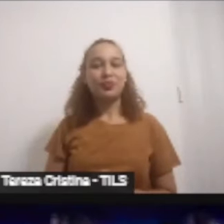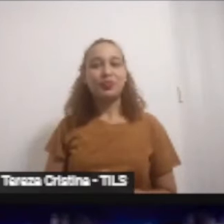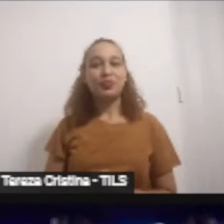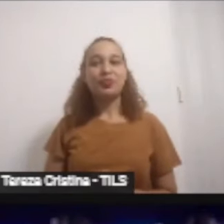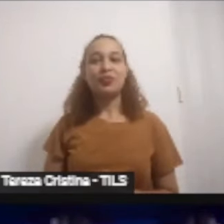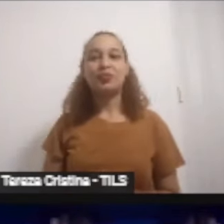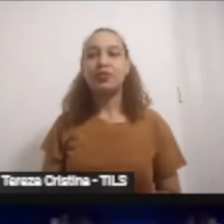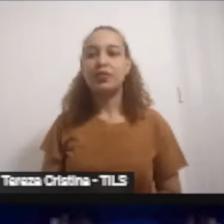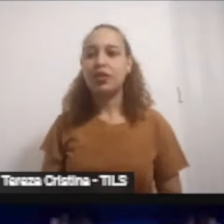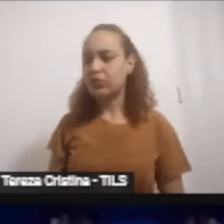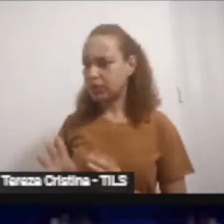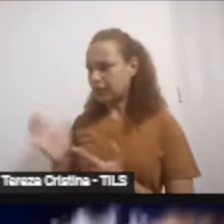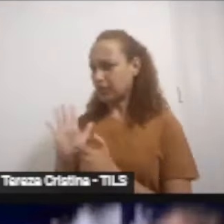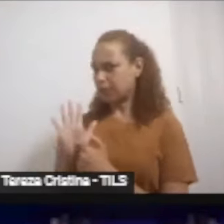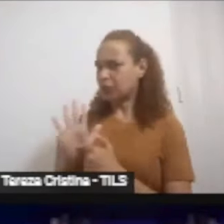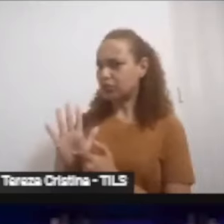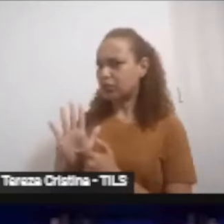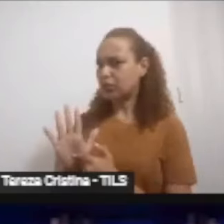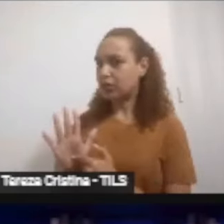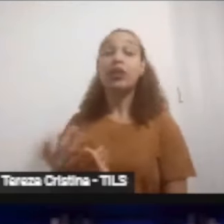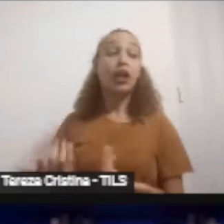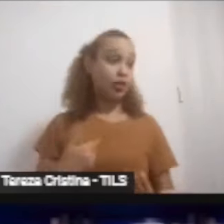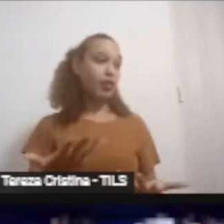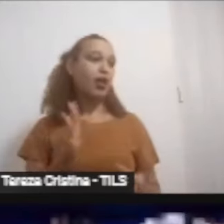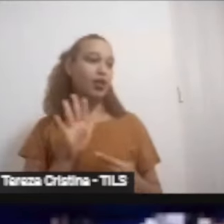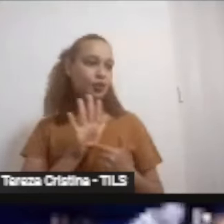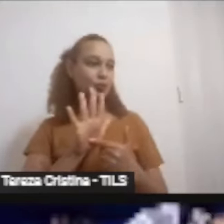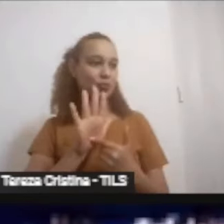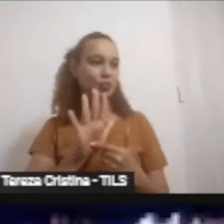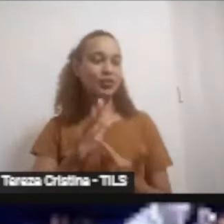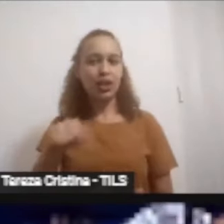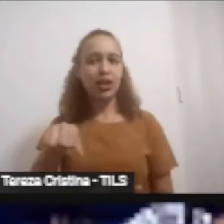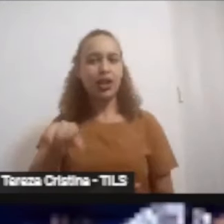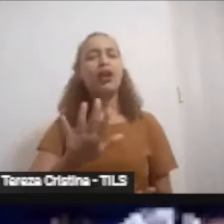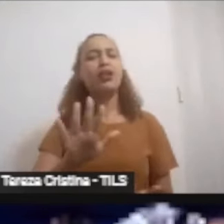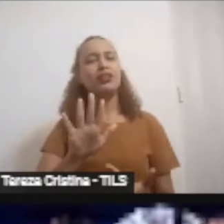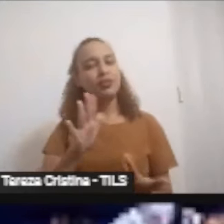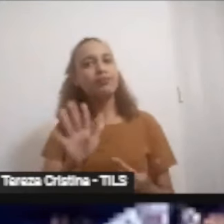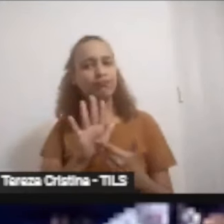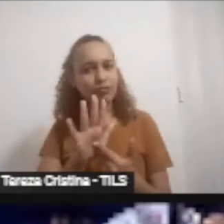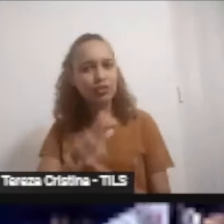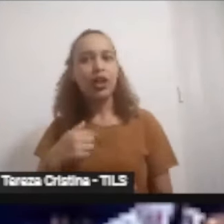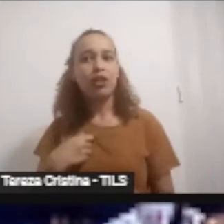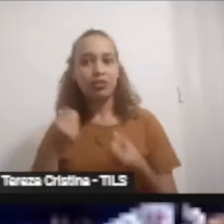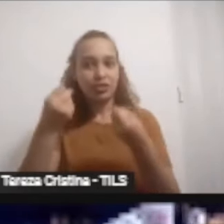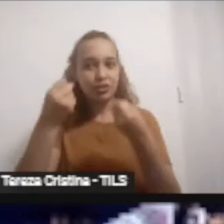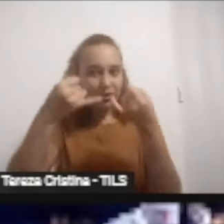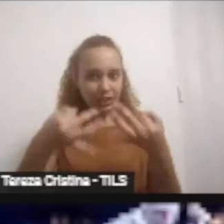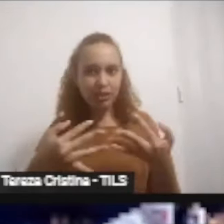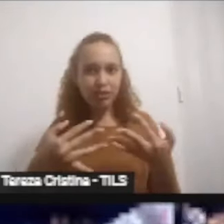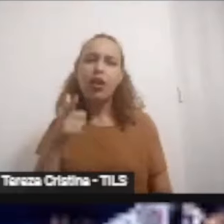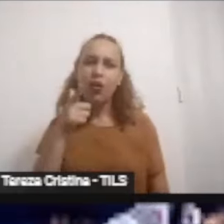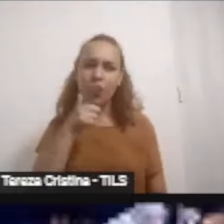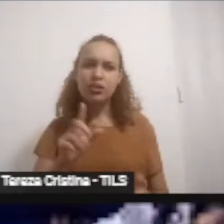Você quer vou mostrar alguma mostrar, vou mostrar um original para ilustrar um pouquinho dessa minha fala. Tá dando para ver